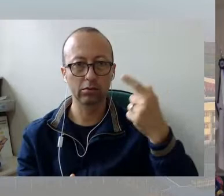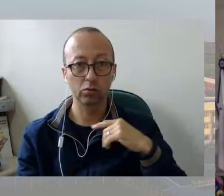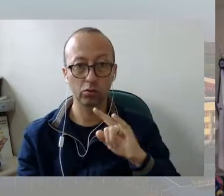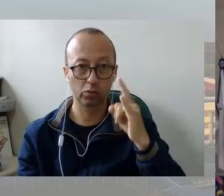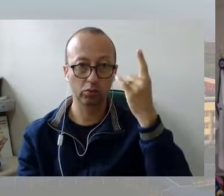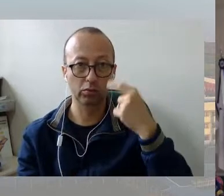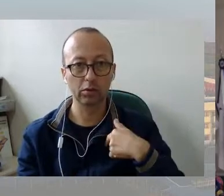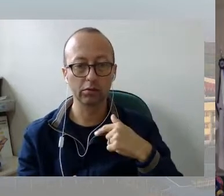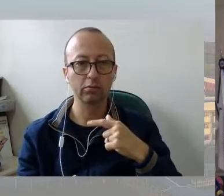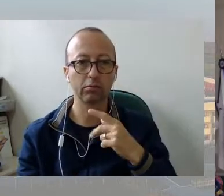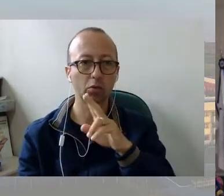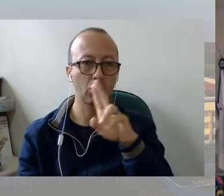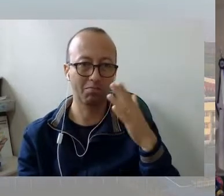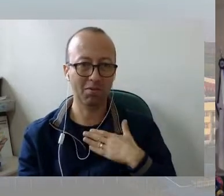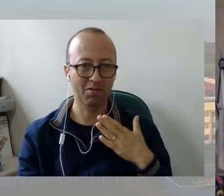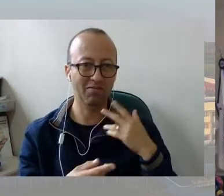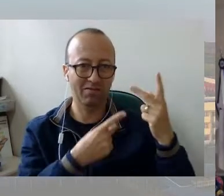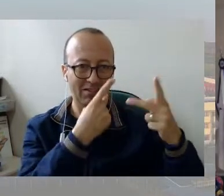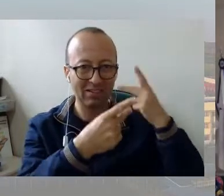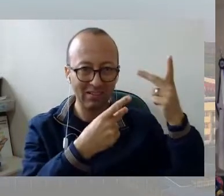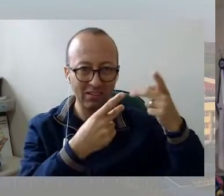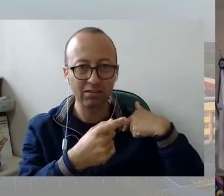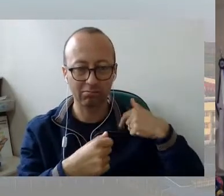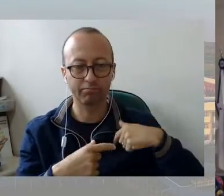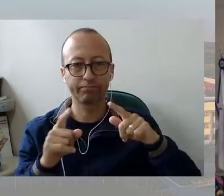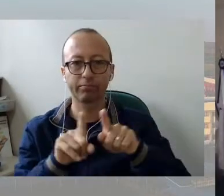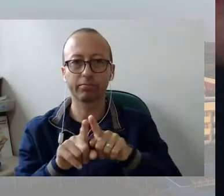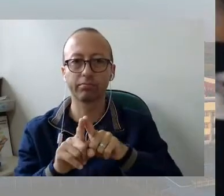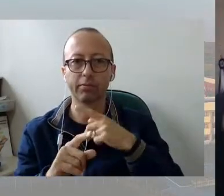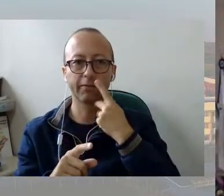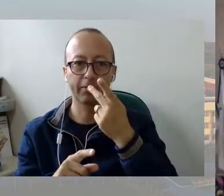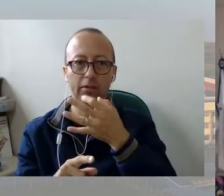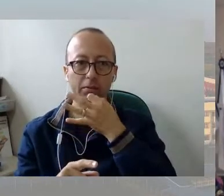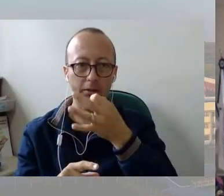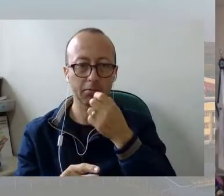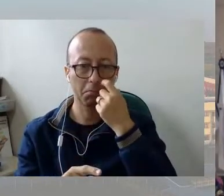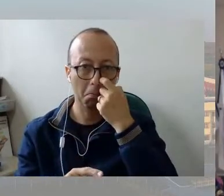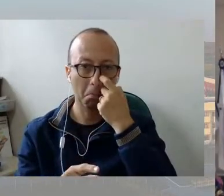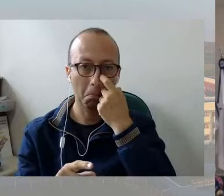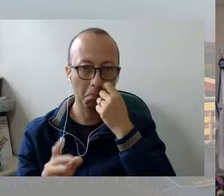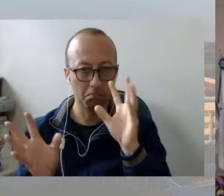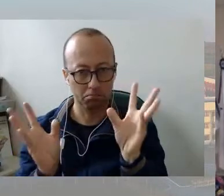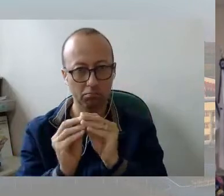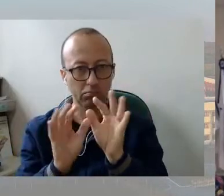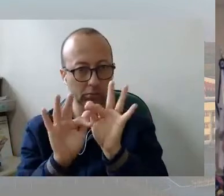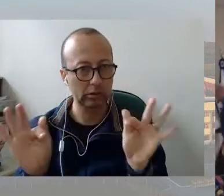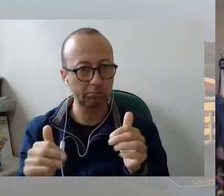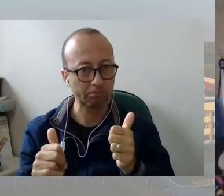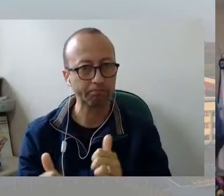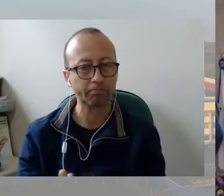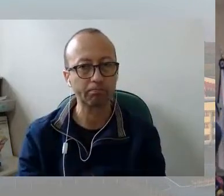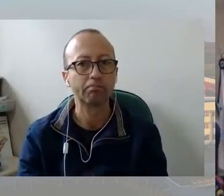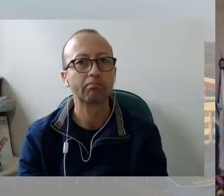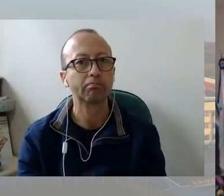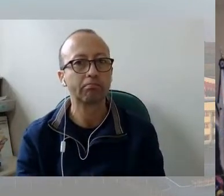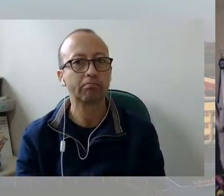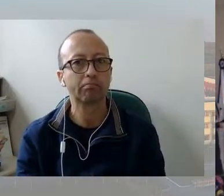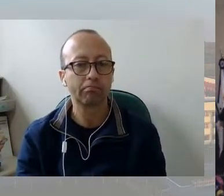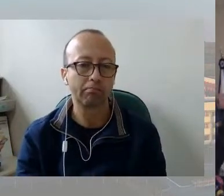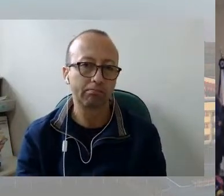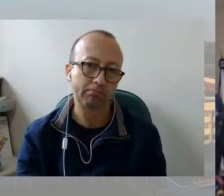também fui citado, aí eu também tenho que fazer uma fala, tá? Mas prometo ser bem objetivo na fala sobre o